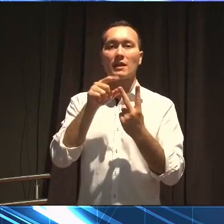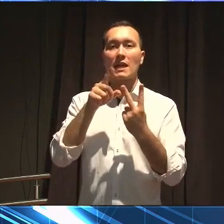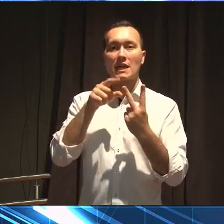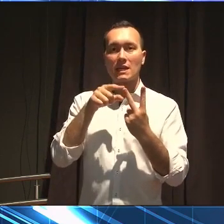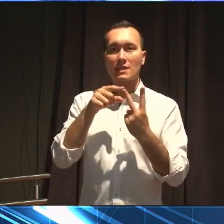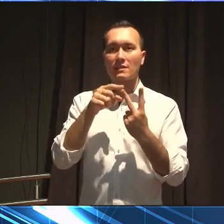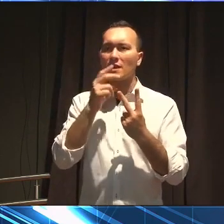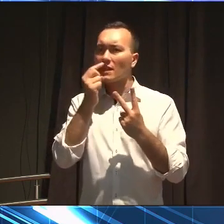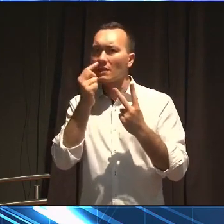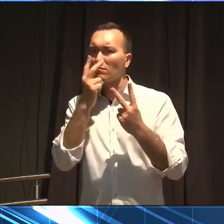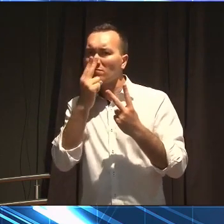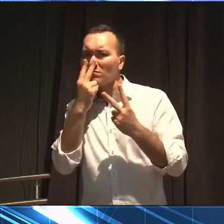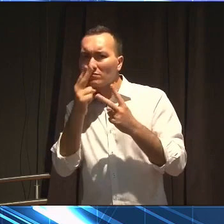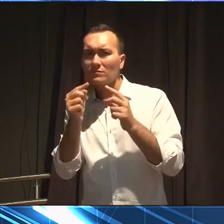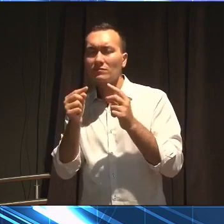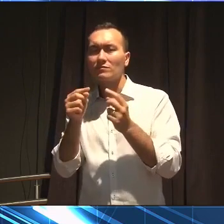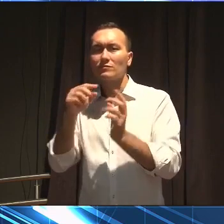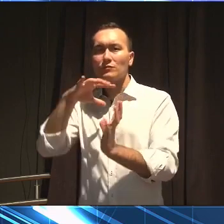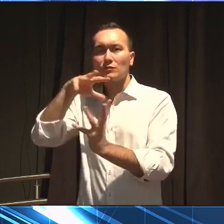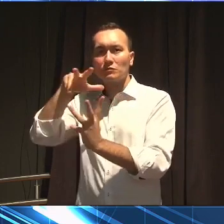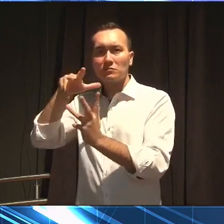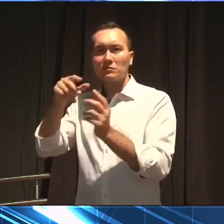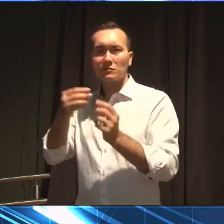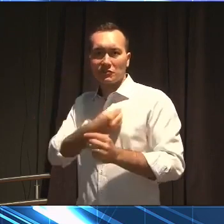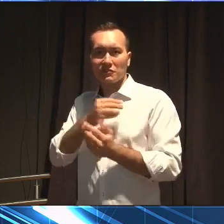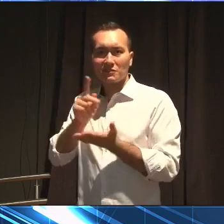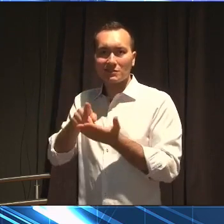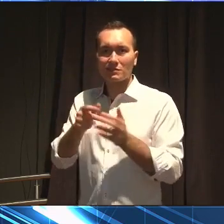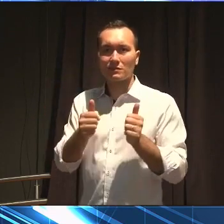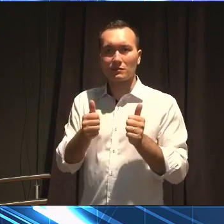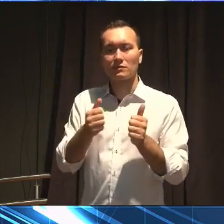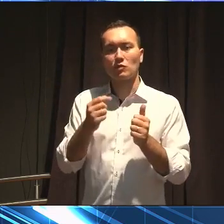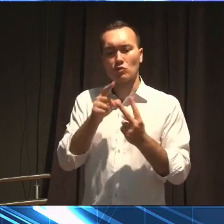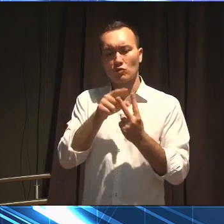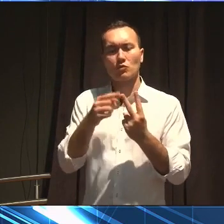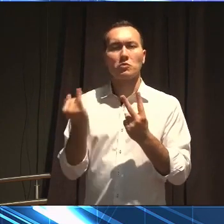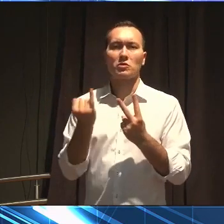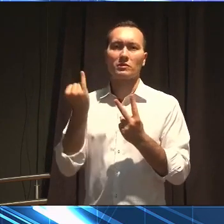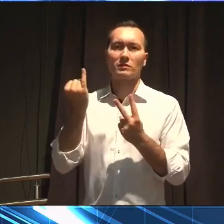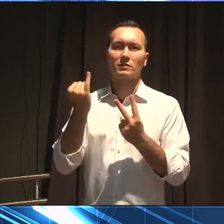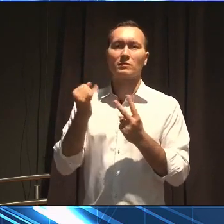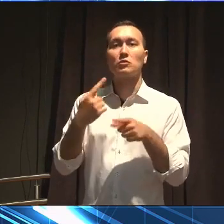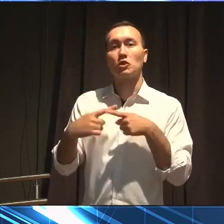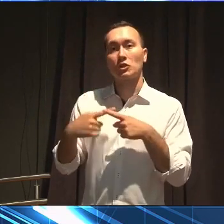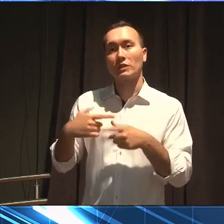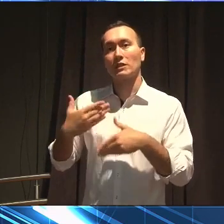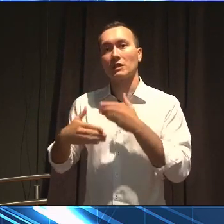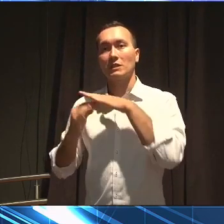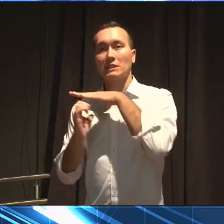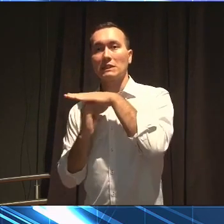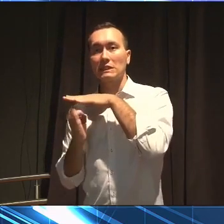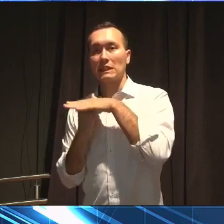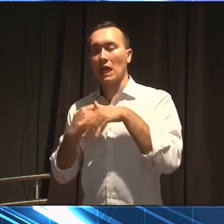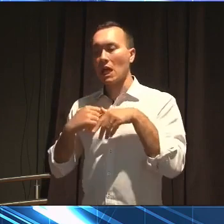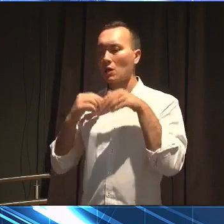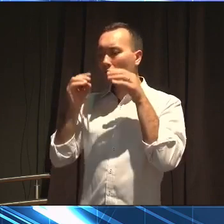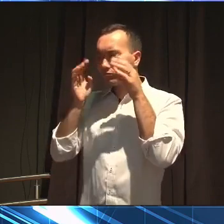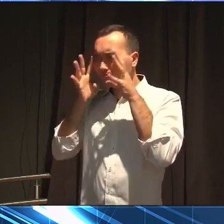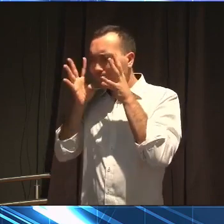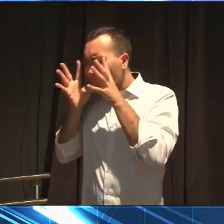TI, enfim, na área de negócios. É importante que a gente tenha a capacidade dos dois